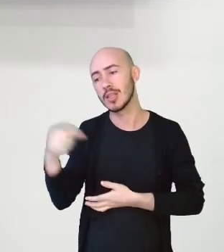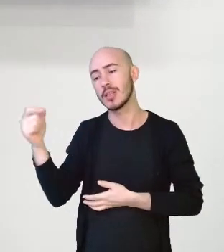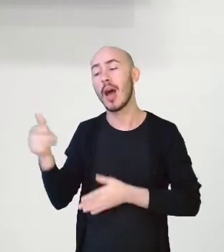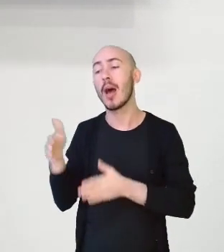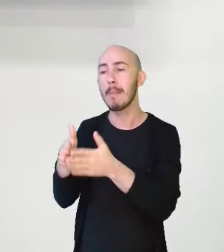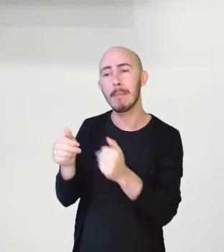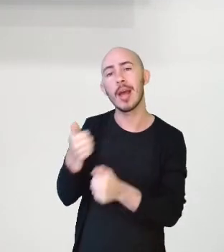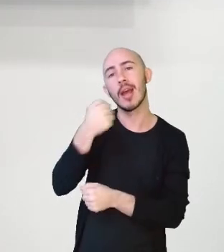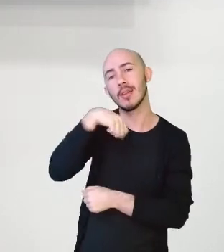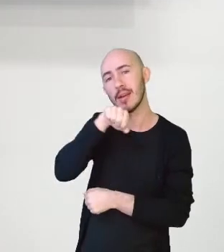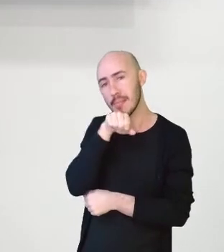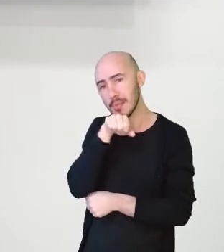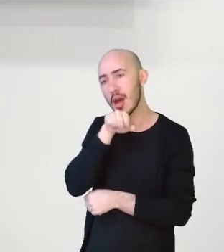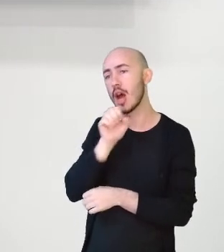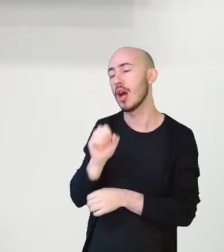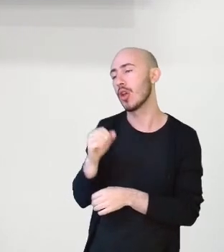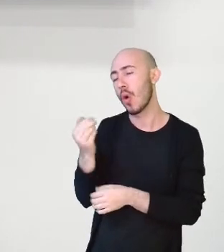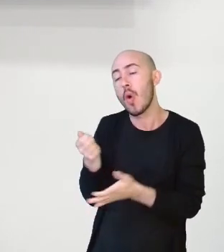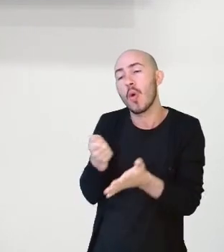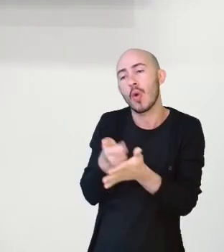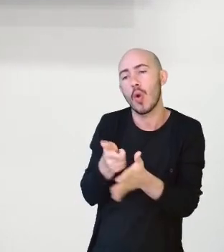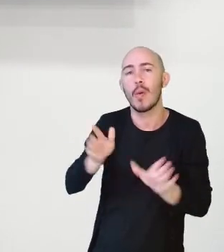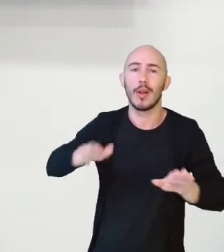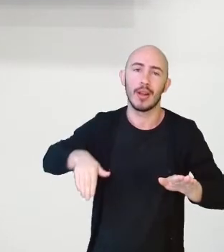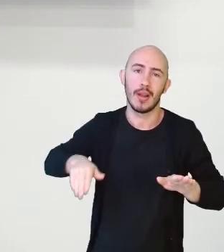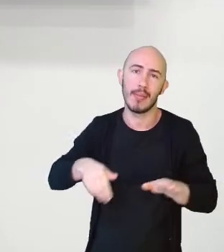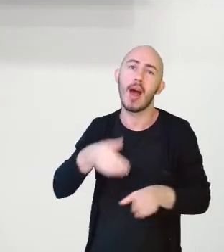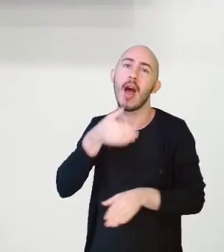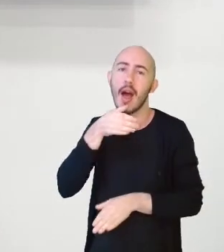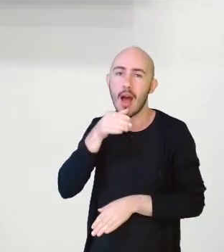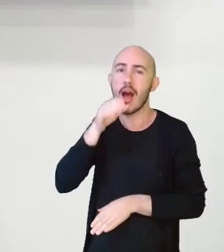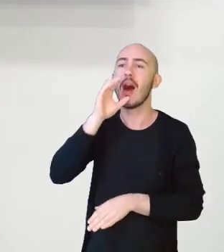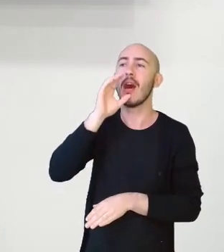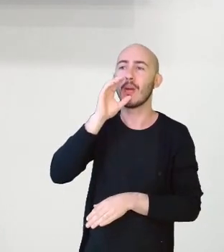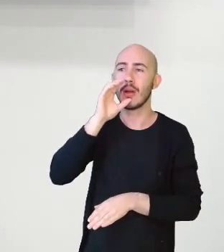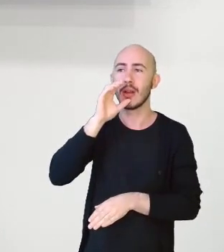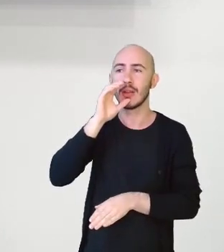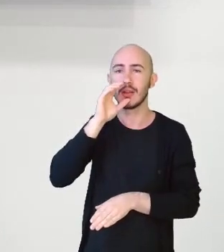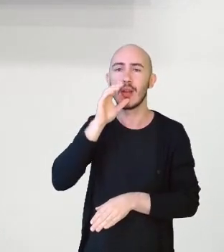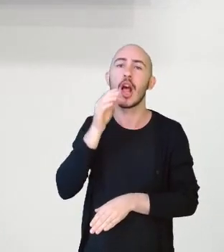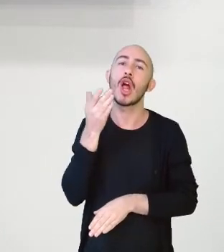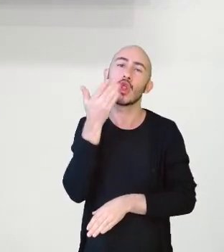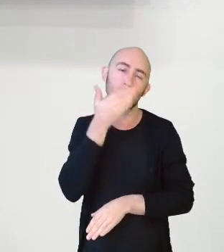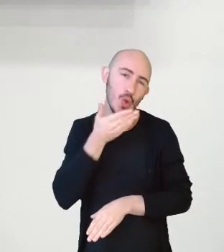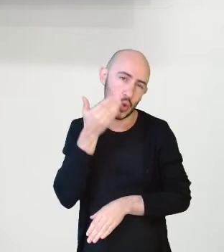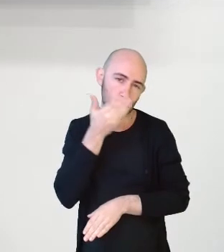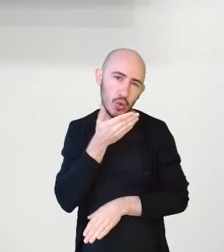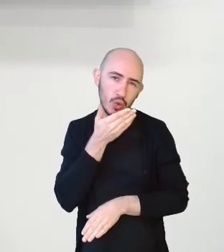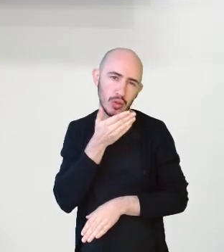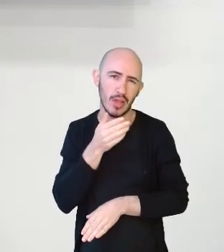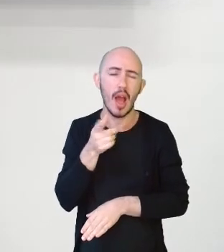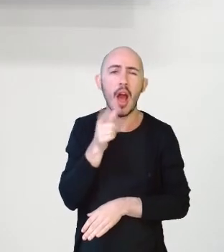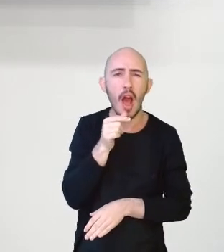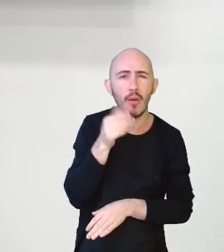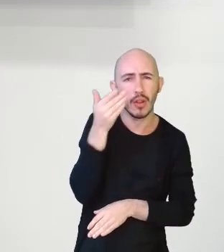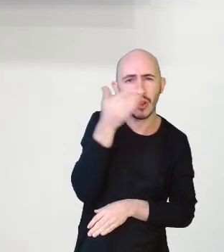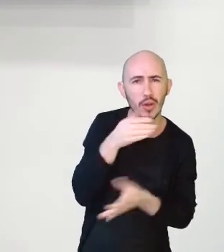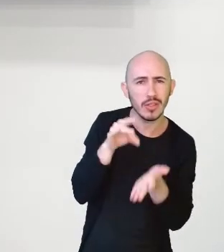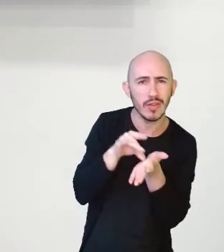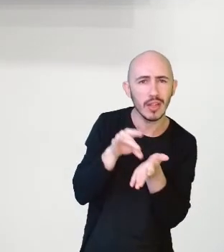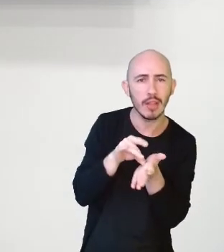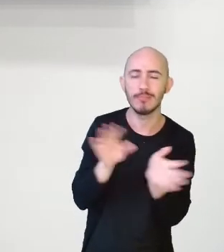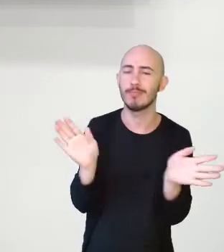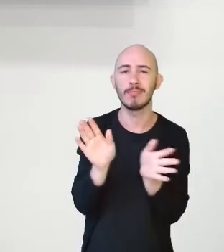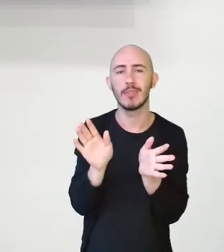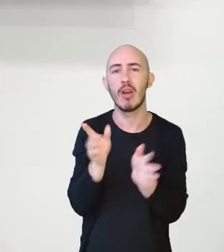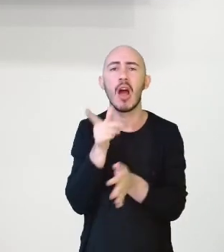ela levou de casa uma água, ela compra lá na praia e você tem que tomar água que a gente chama de água doce, né? A gente sabe que a água não é doce, que a água ela não